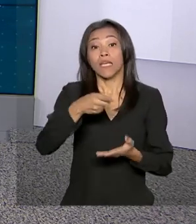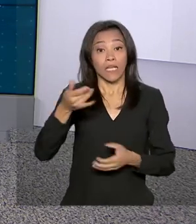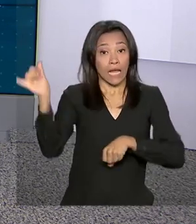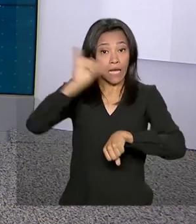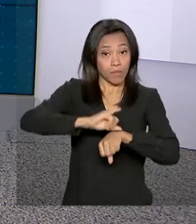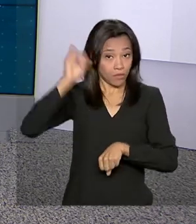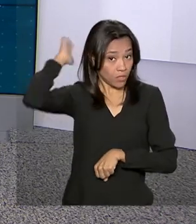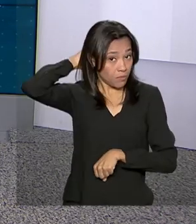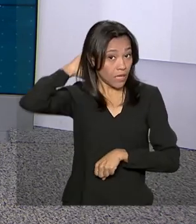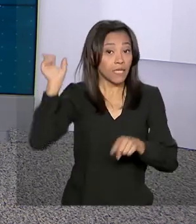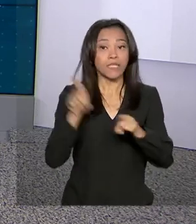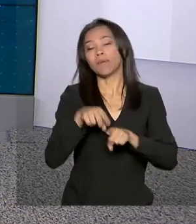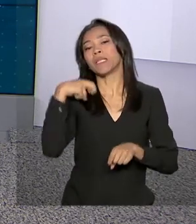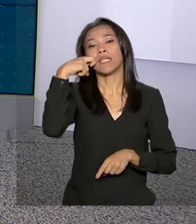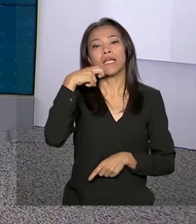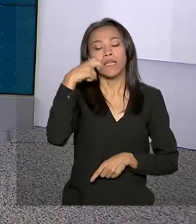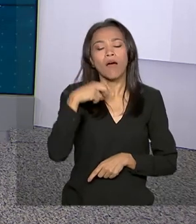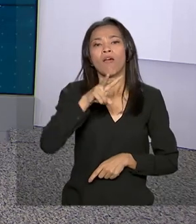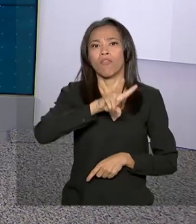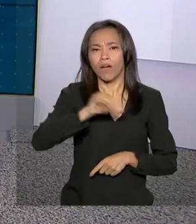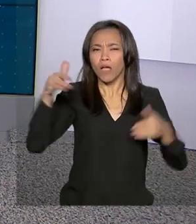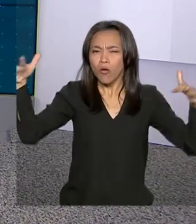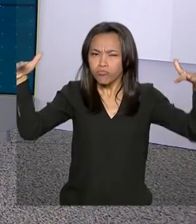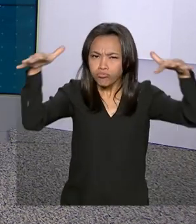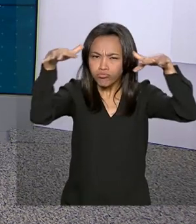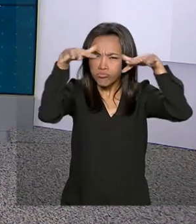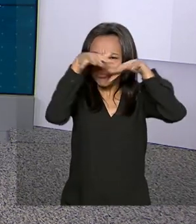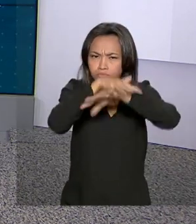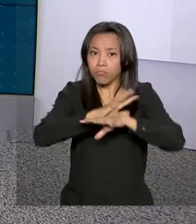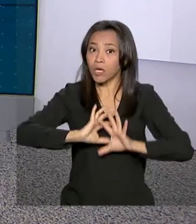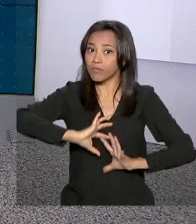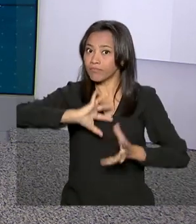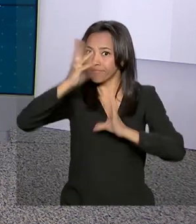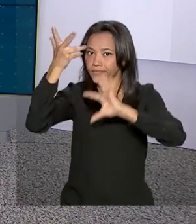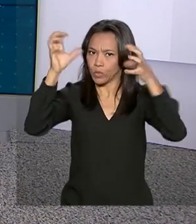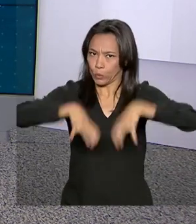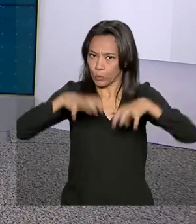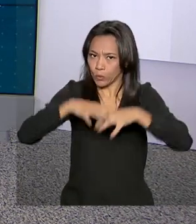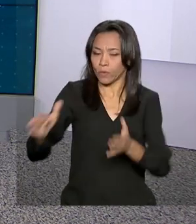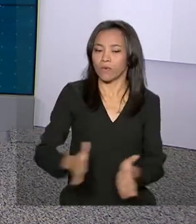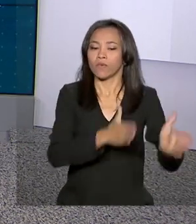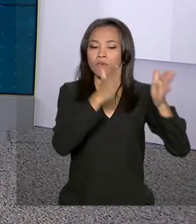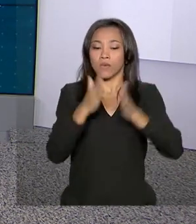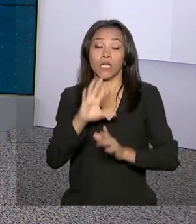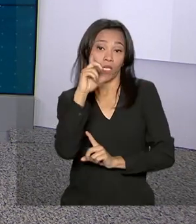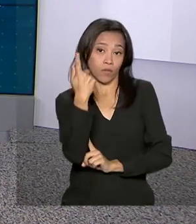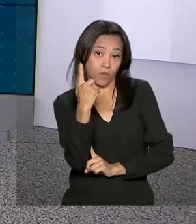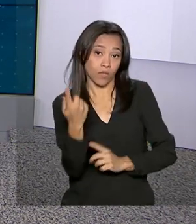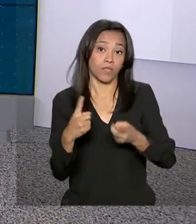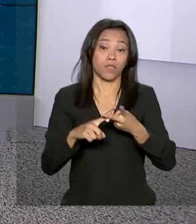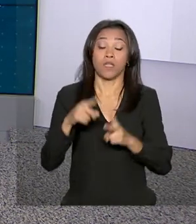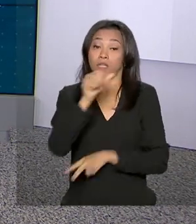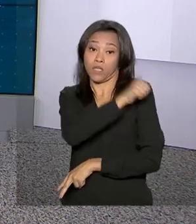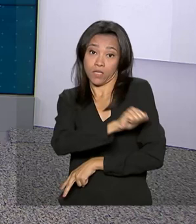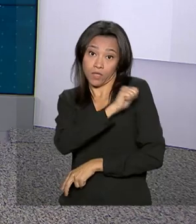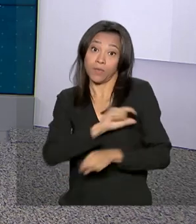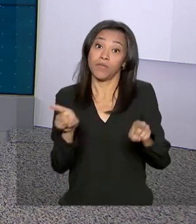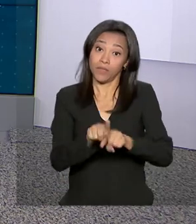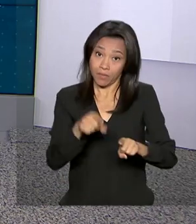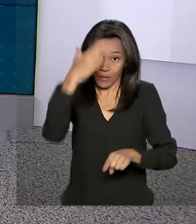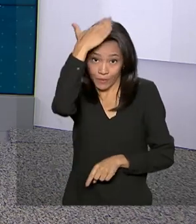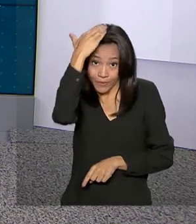e em natal o tempo vai ficar nublado com possibilidade de chuva já em goiânia rio de janeiro e